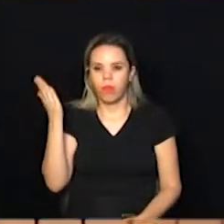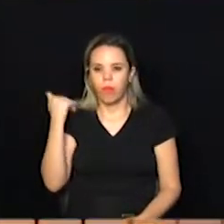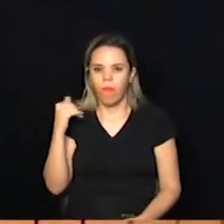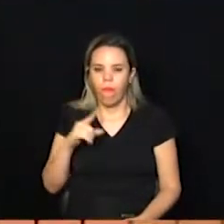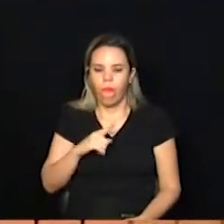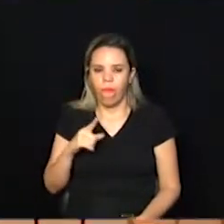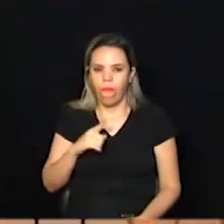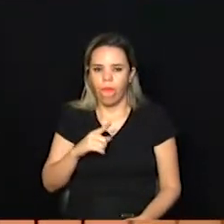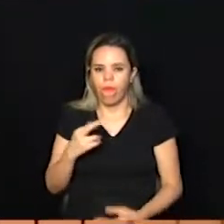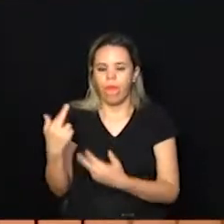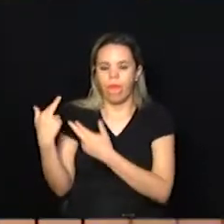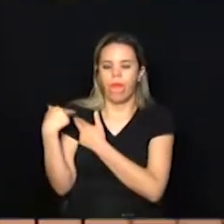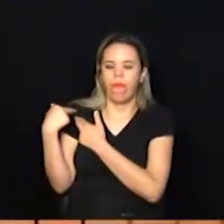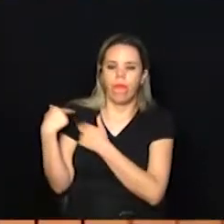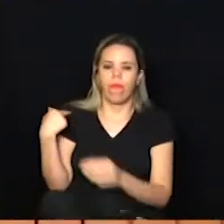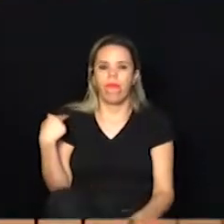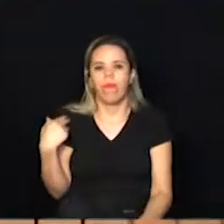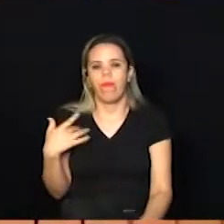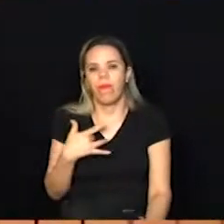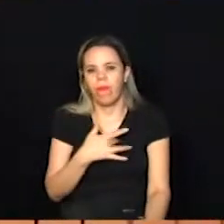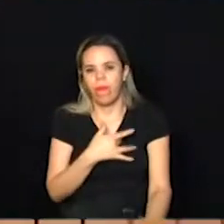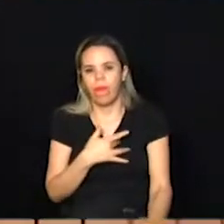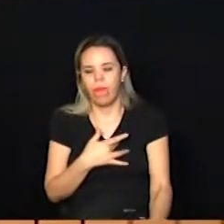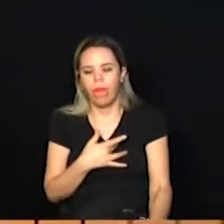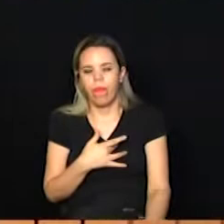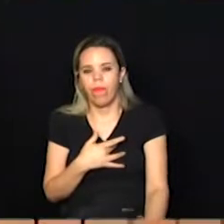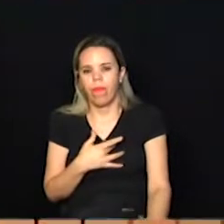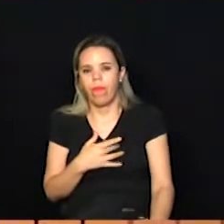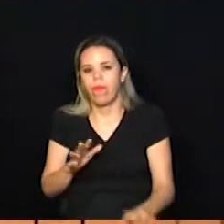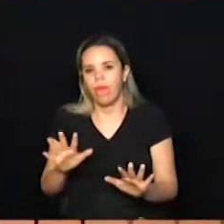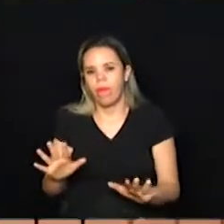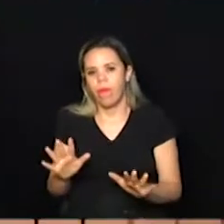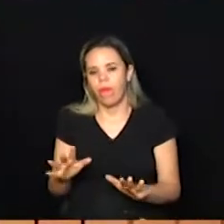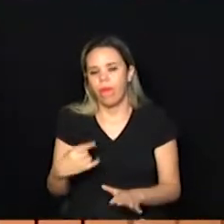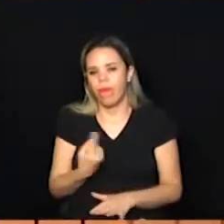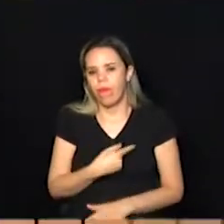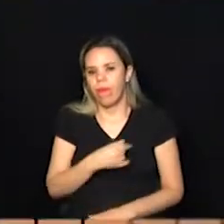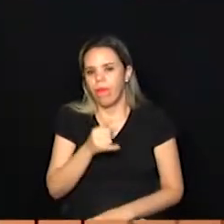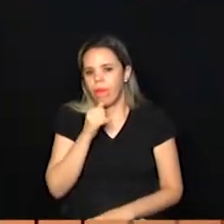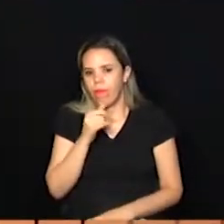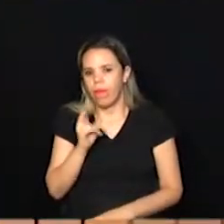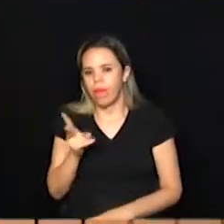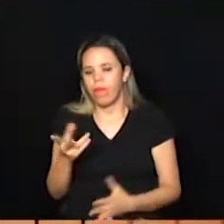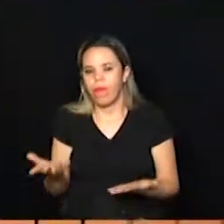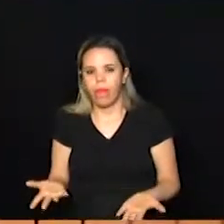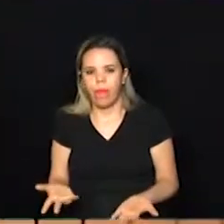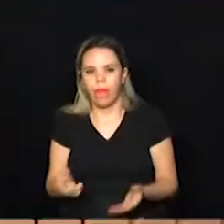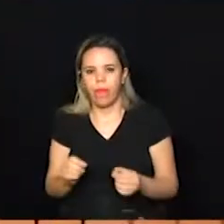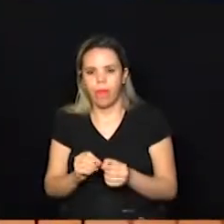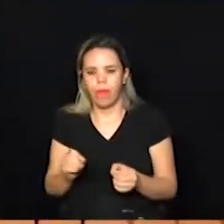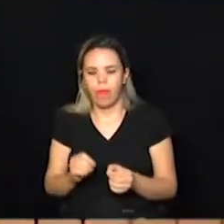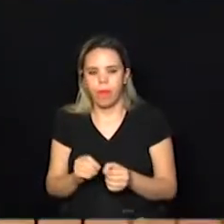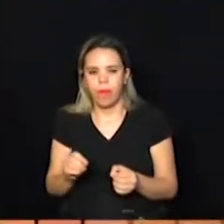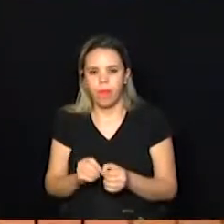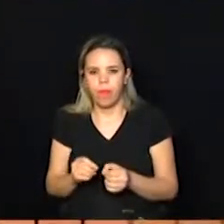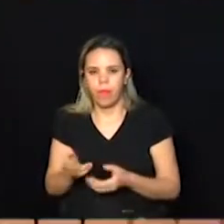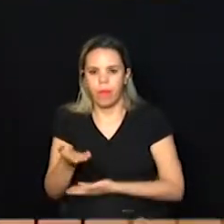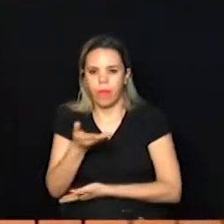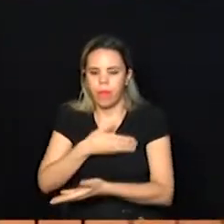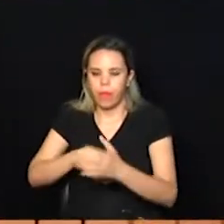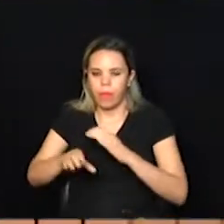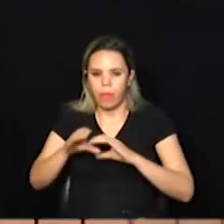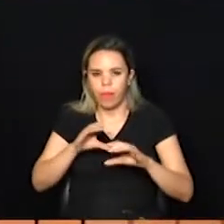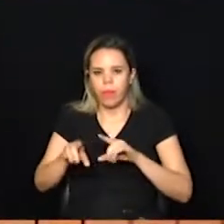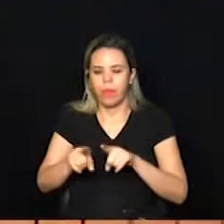é uma responsabilidade da área da saúde, mas a gente sempre, né, faz essa interlocução, né?